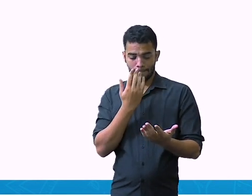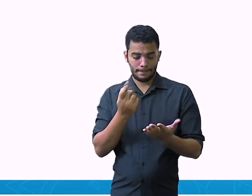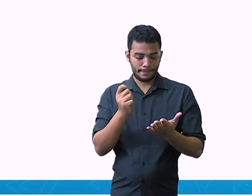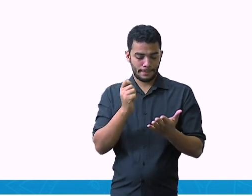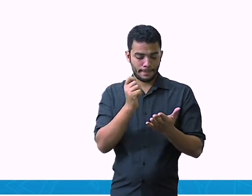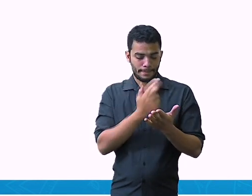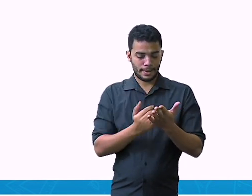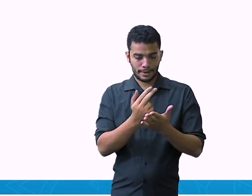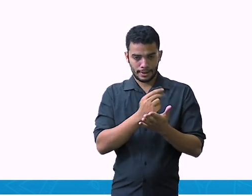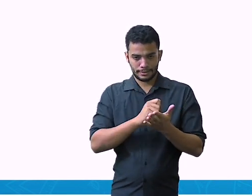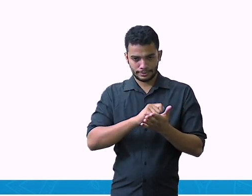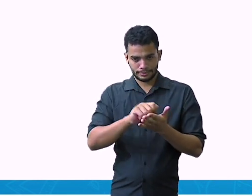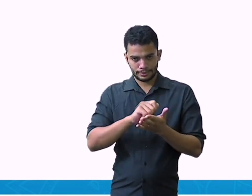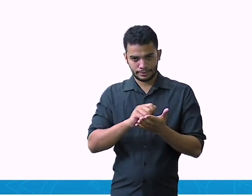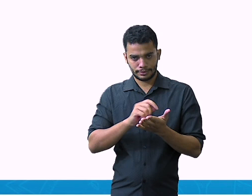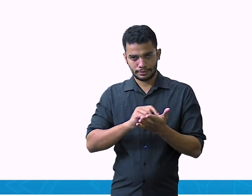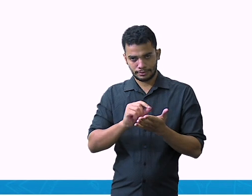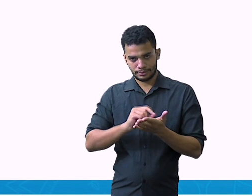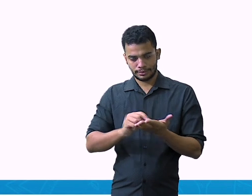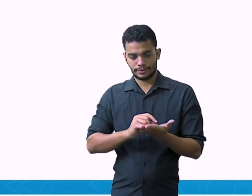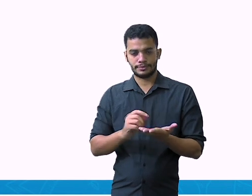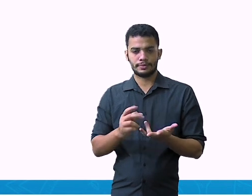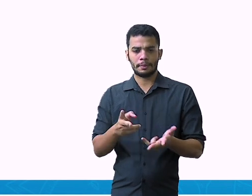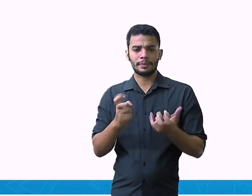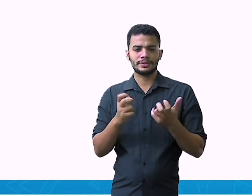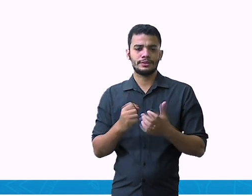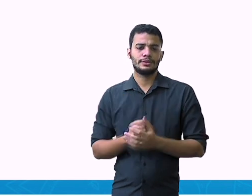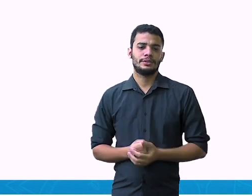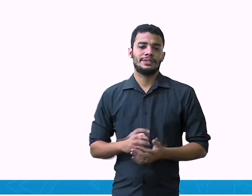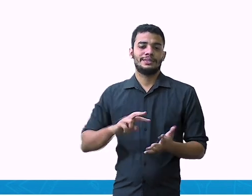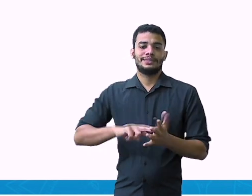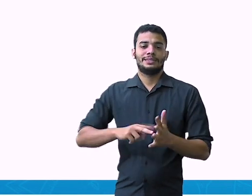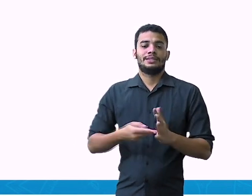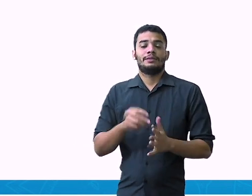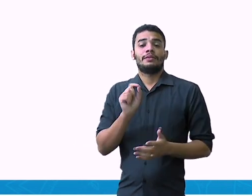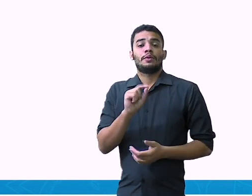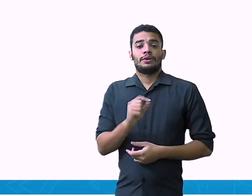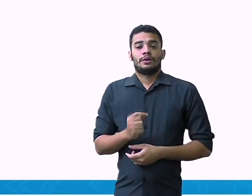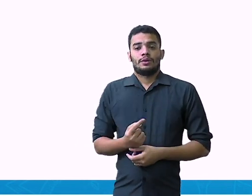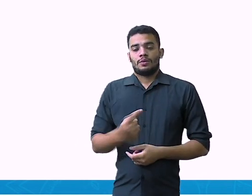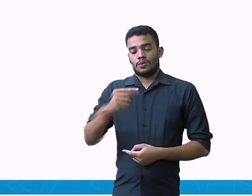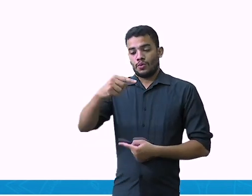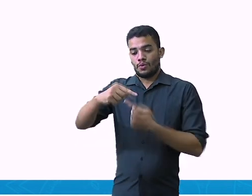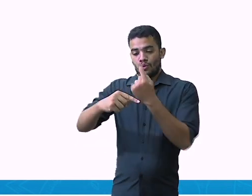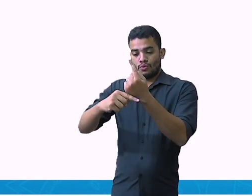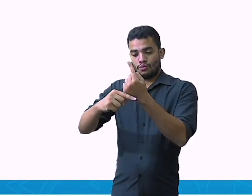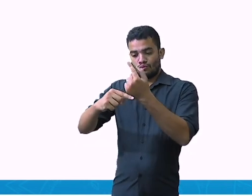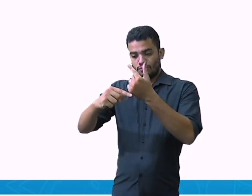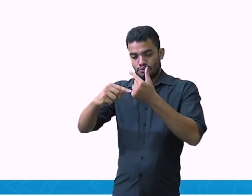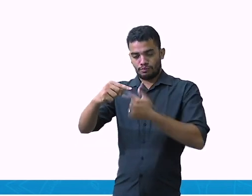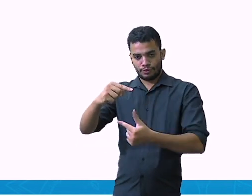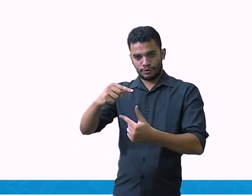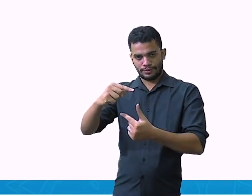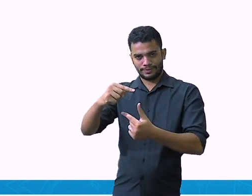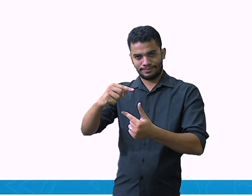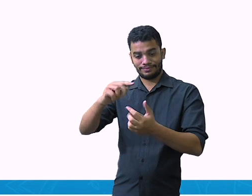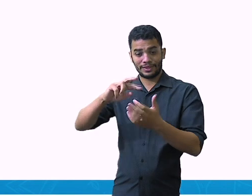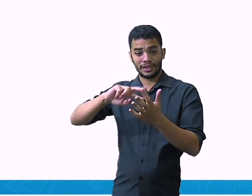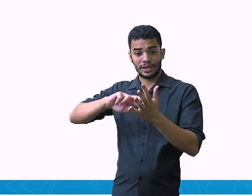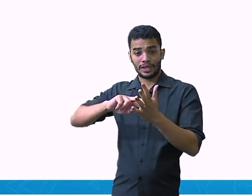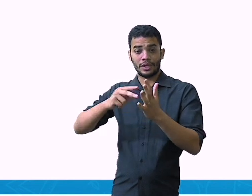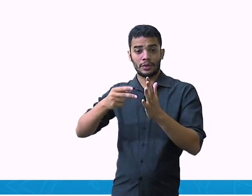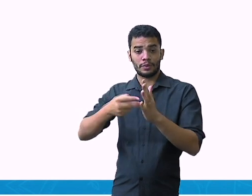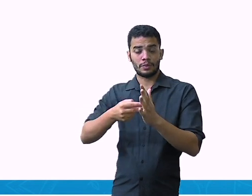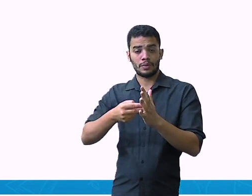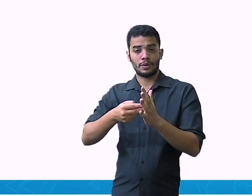nós chegamos com isso? Então, 1/2 é a mesma coisa aqui. 2/4 é a mesma